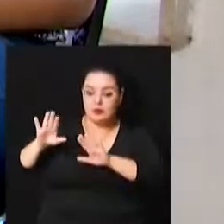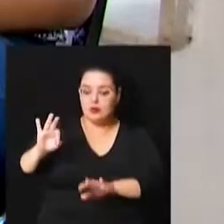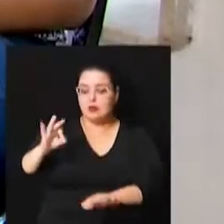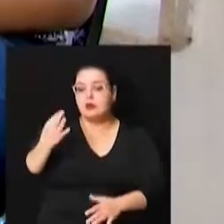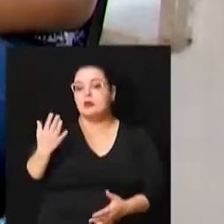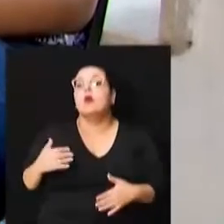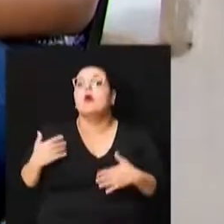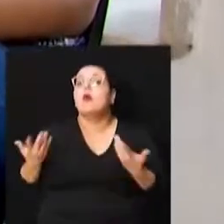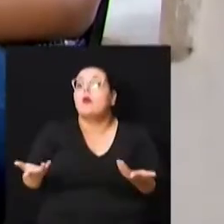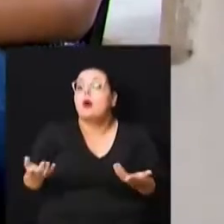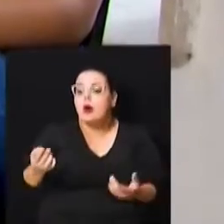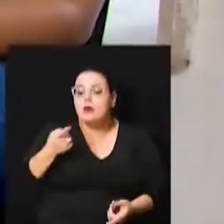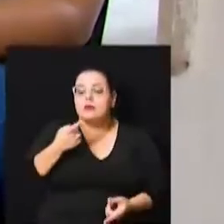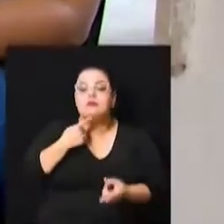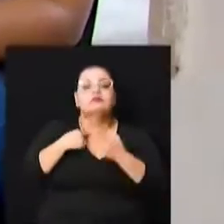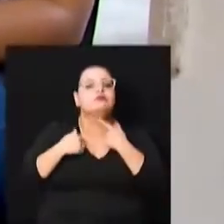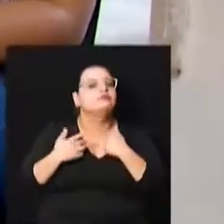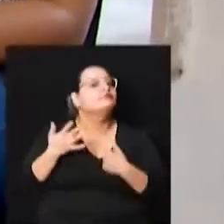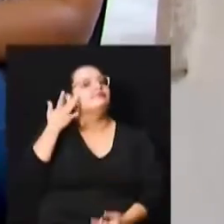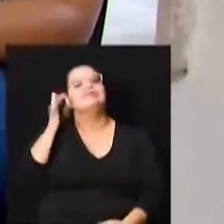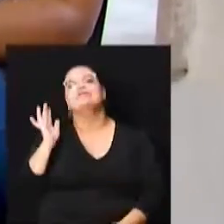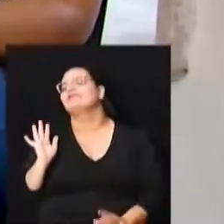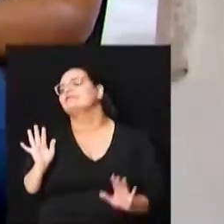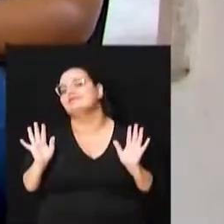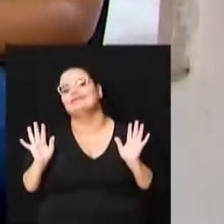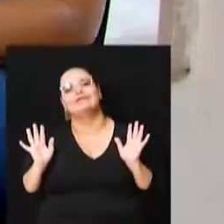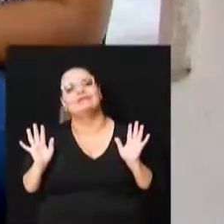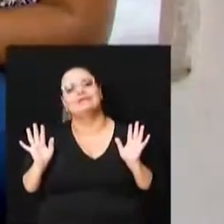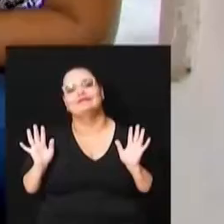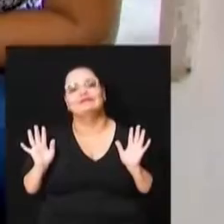França. Aliás, qual é a sua intenção? Não sei. Não sei.